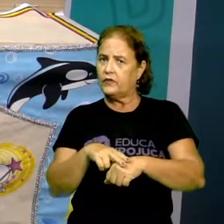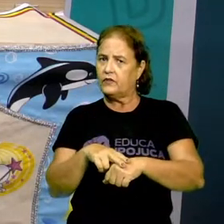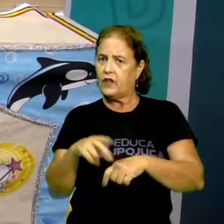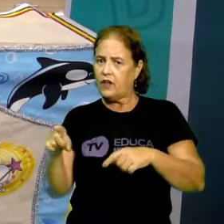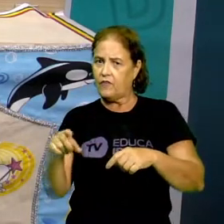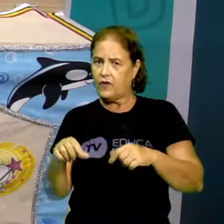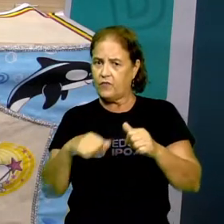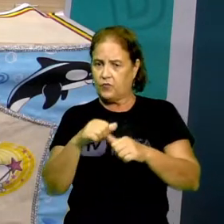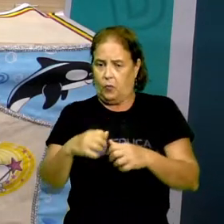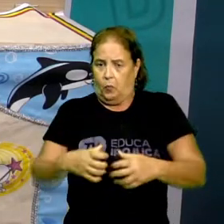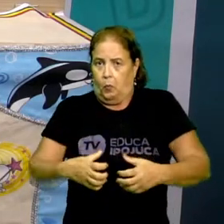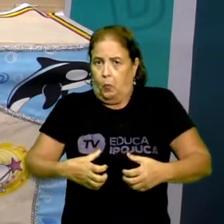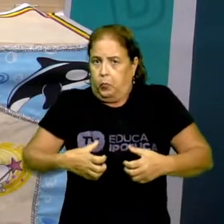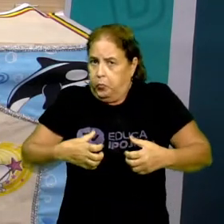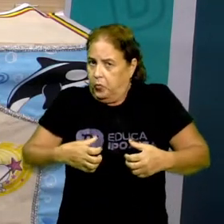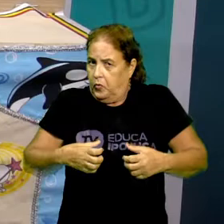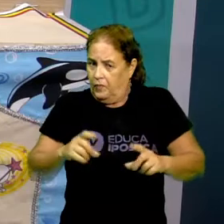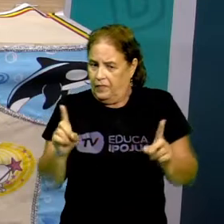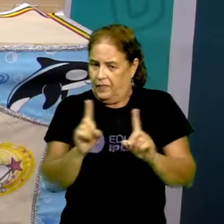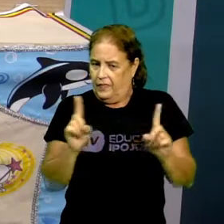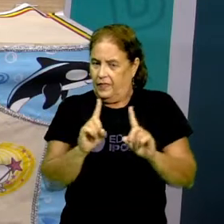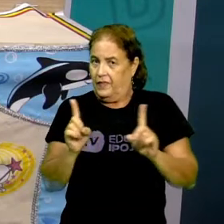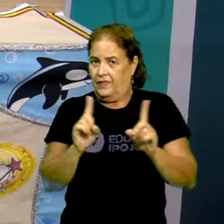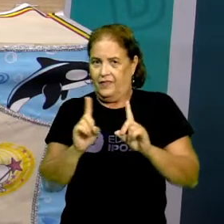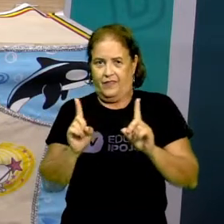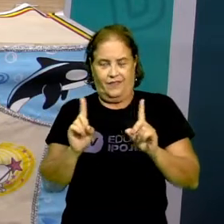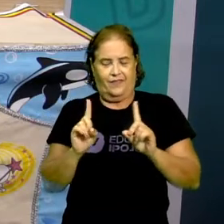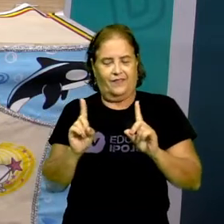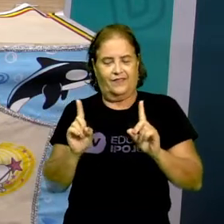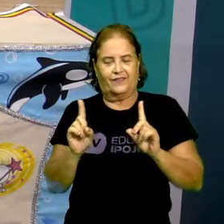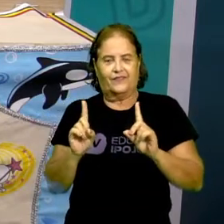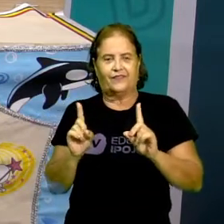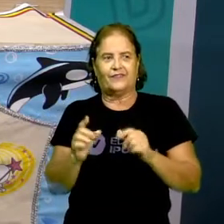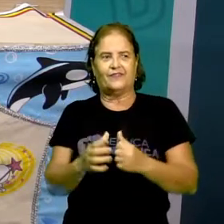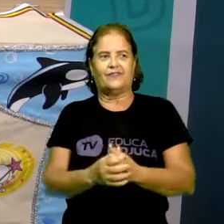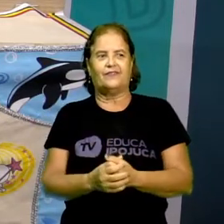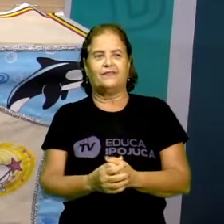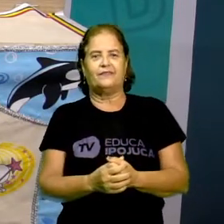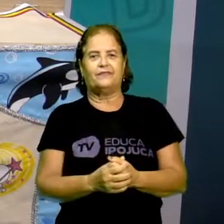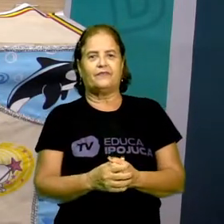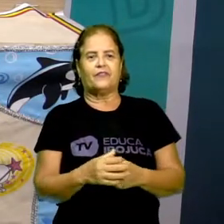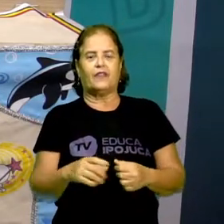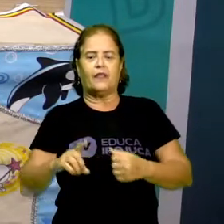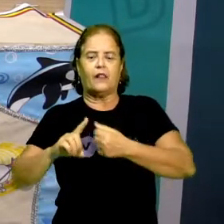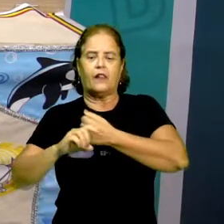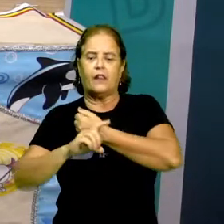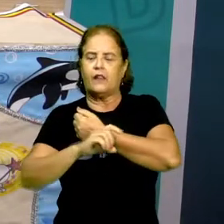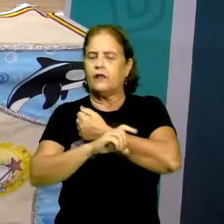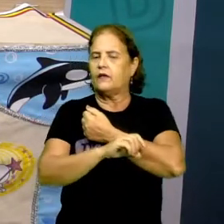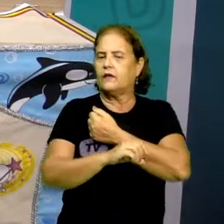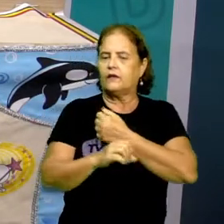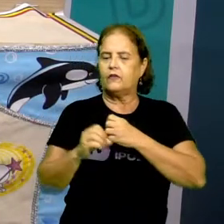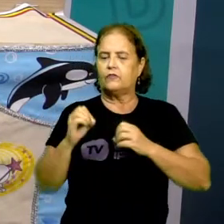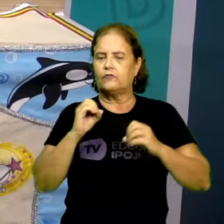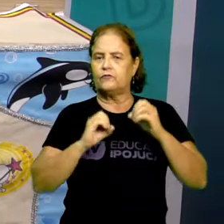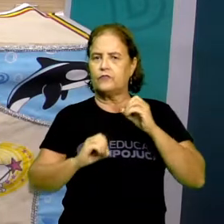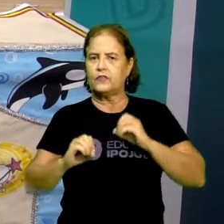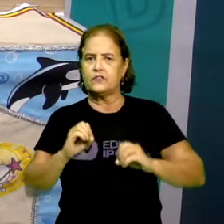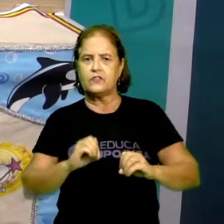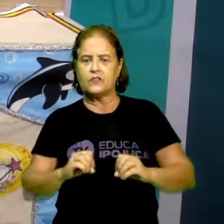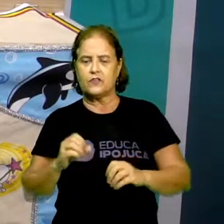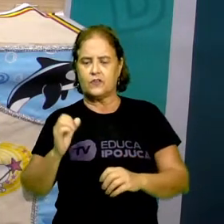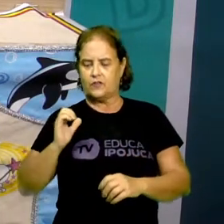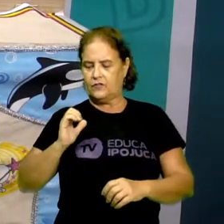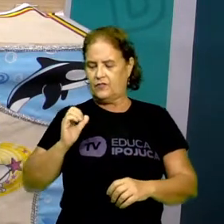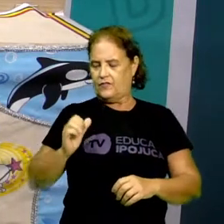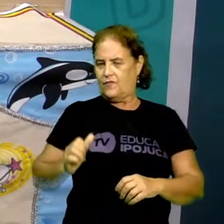Leiturinha? Não, né, dona Leiturinha? Não, não, não. Largata faceira de